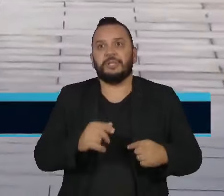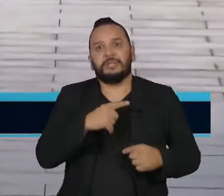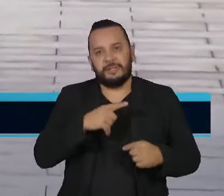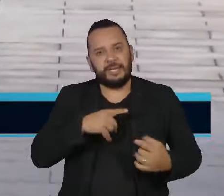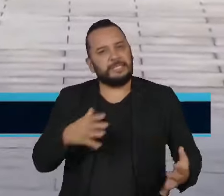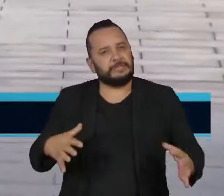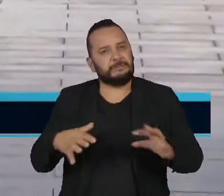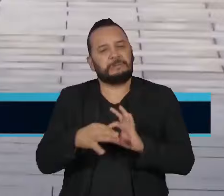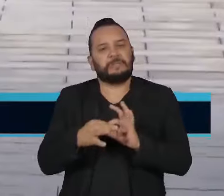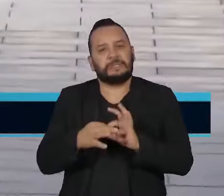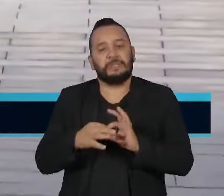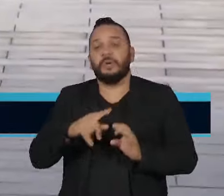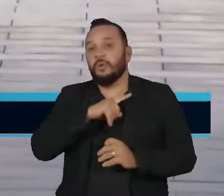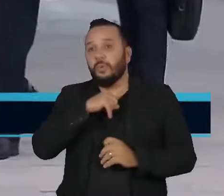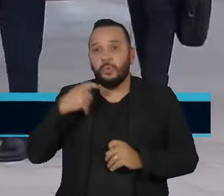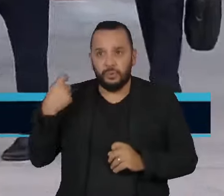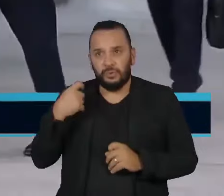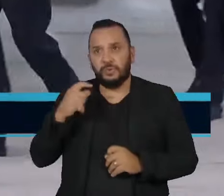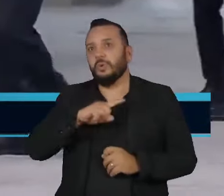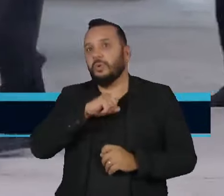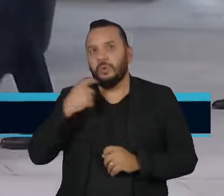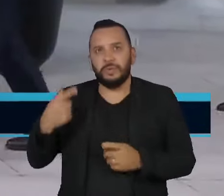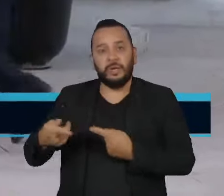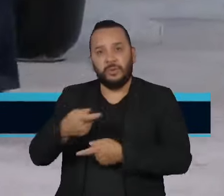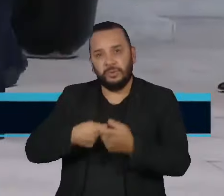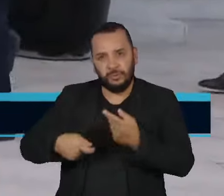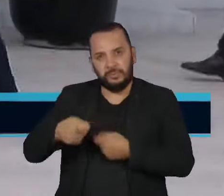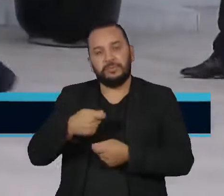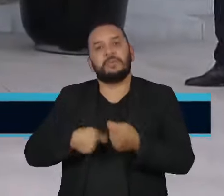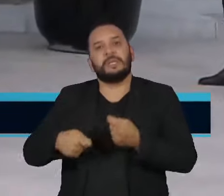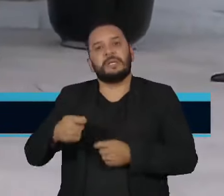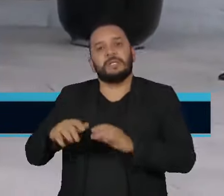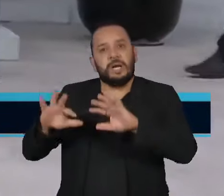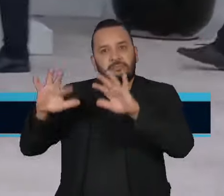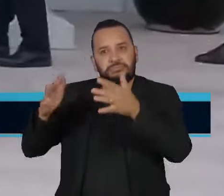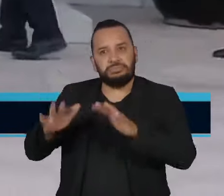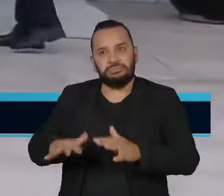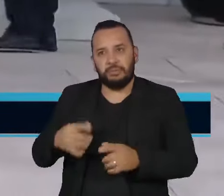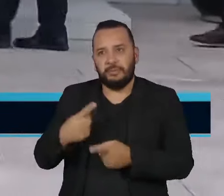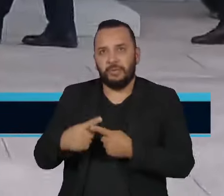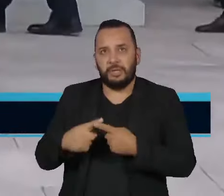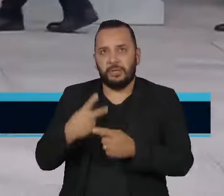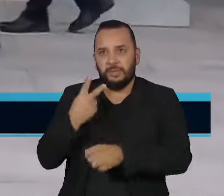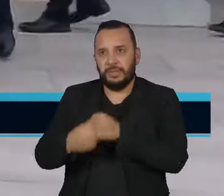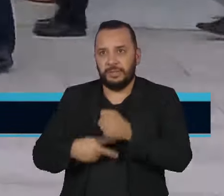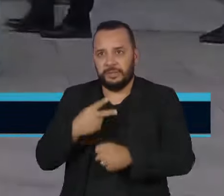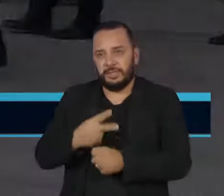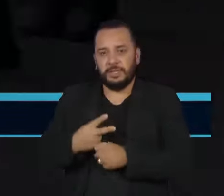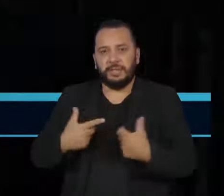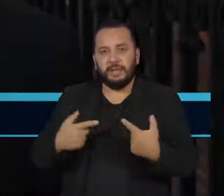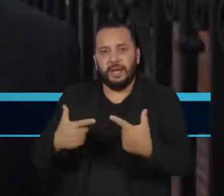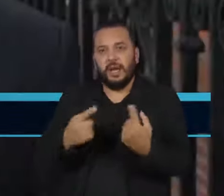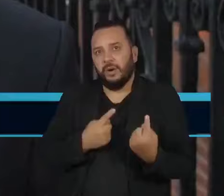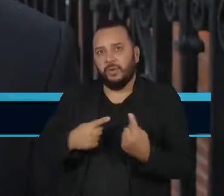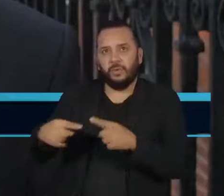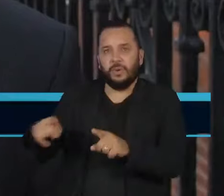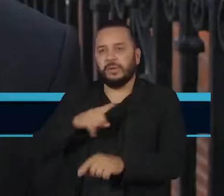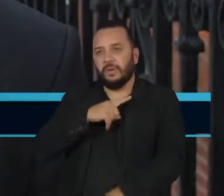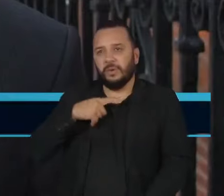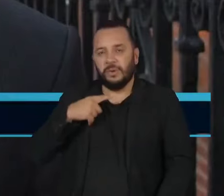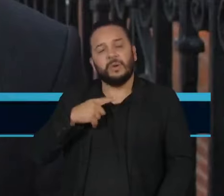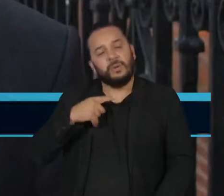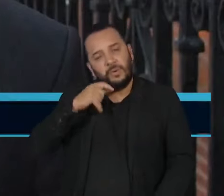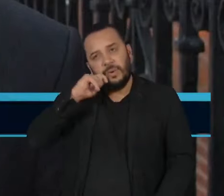governo russo, que enfrenta o desgaste econômico e político depois de mais de 2 anos de guerra contra a Ucrânia. Para